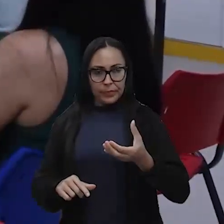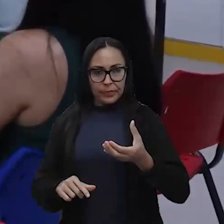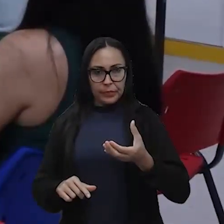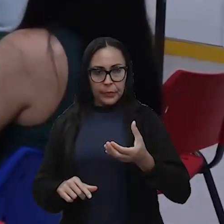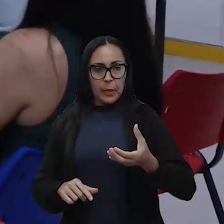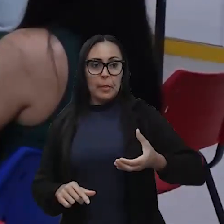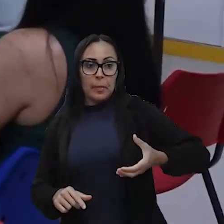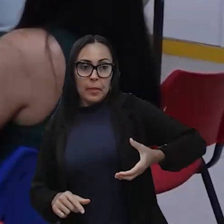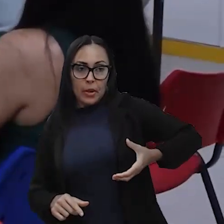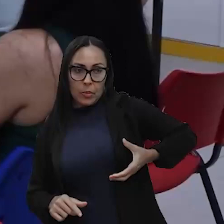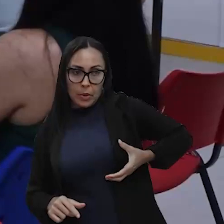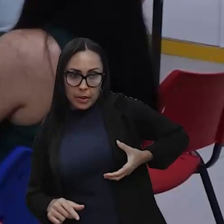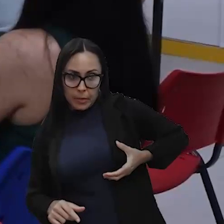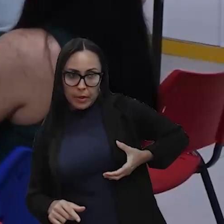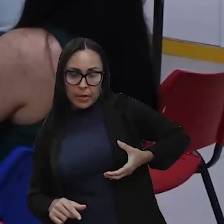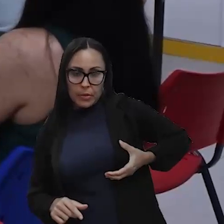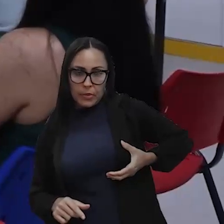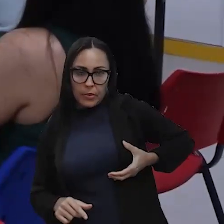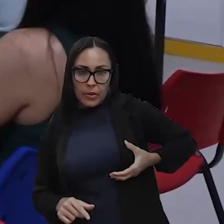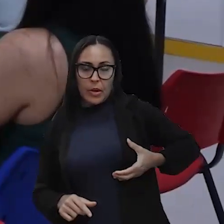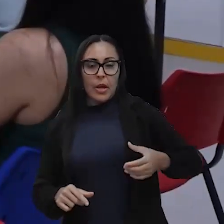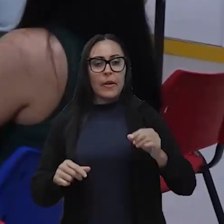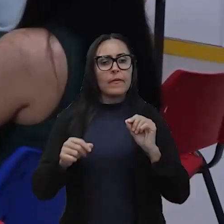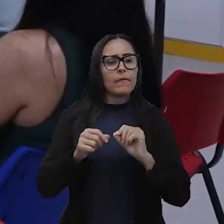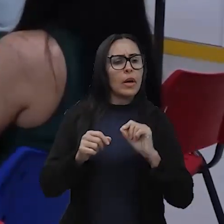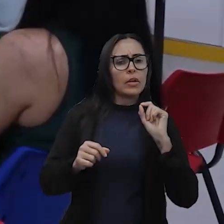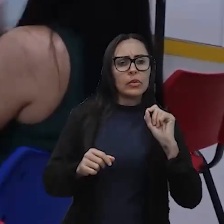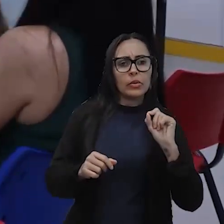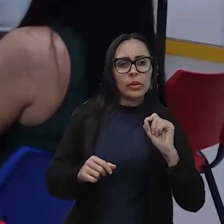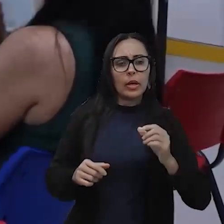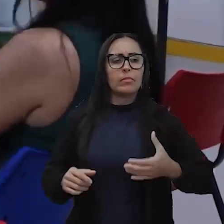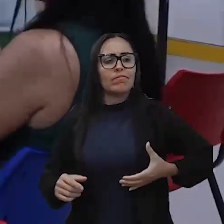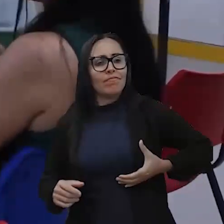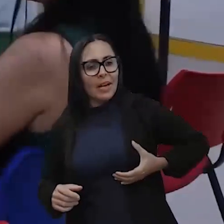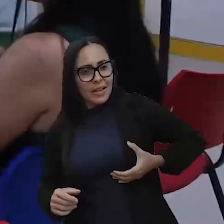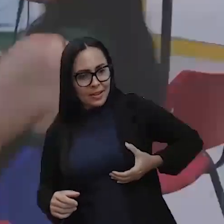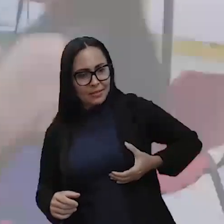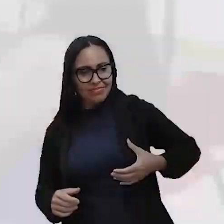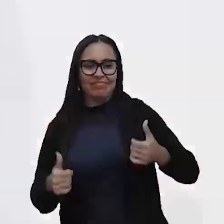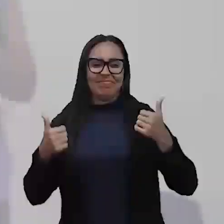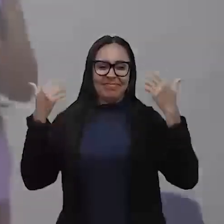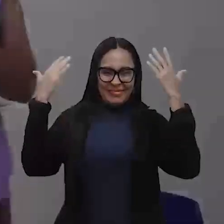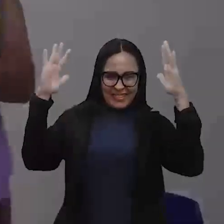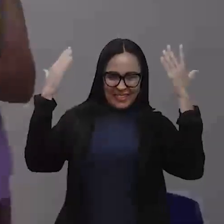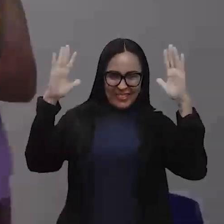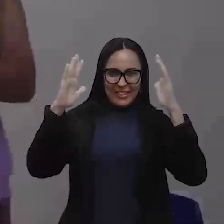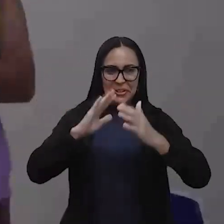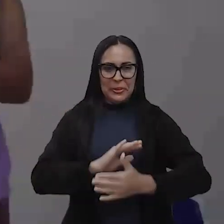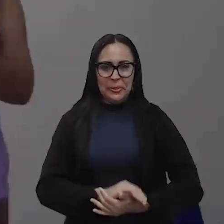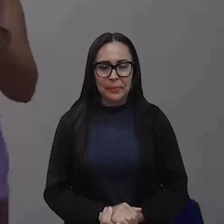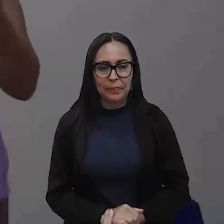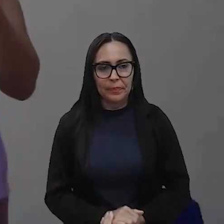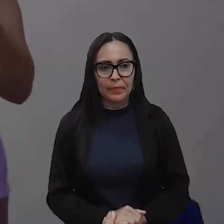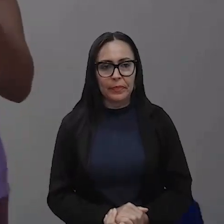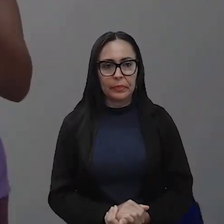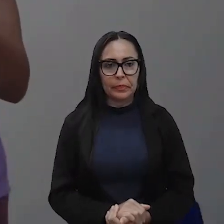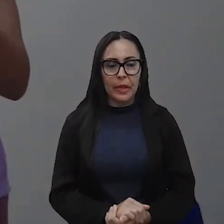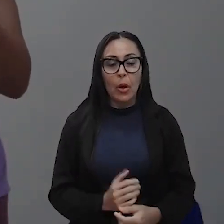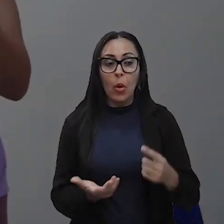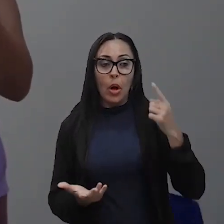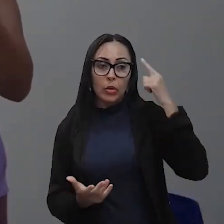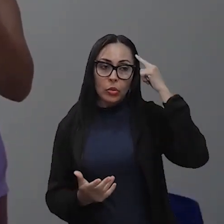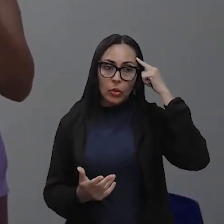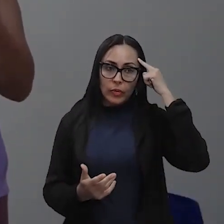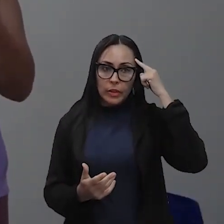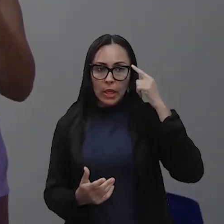Sim, e faz? Show, gente. Show de bola. Parabéns. É o seguinte. seguinte, a dúvida dela é, eu tenho fogacho, estou